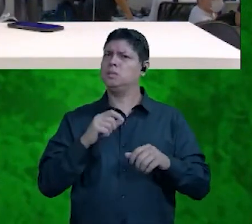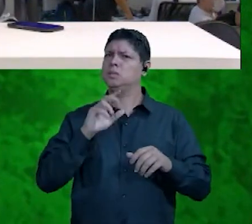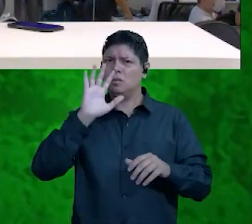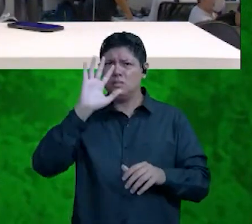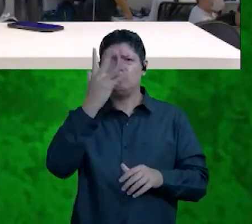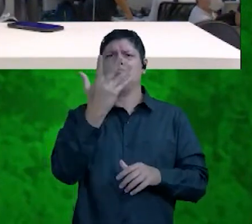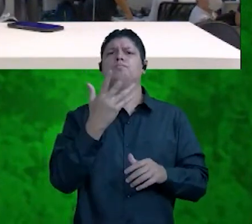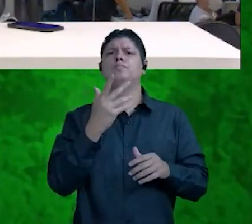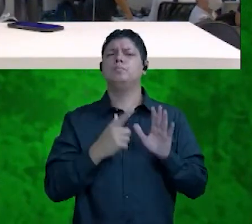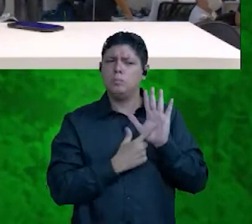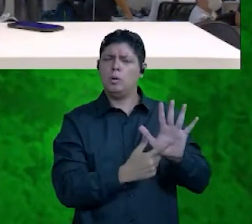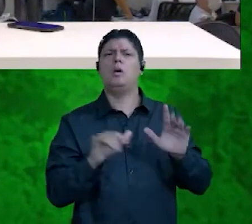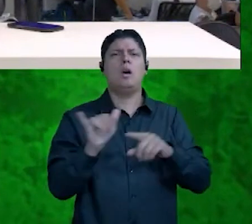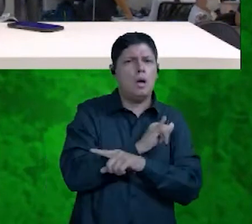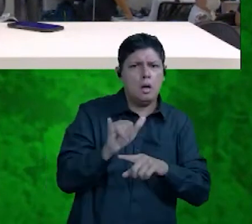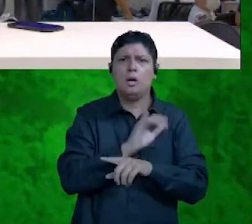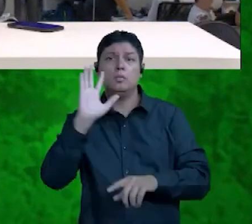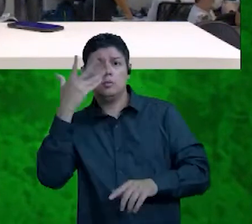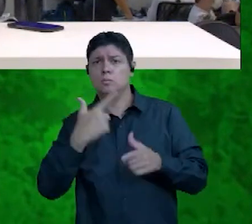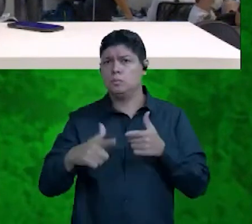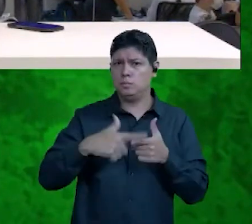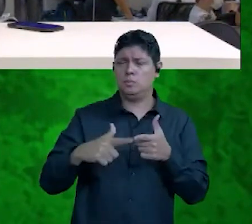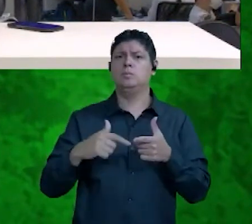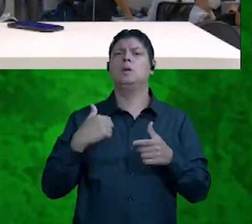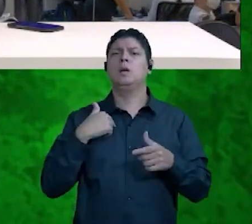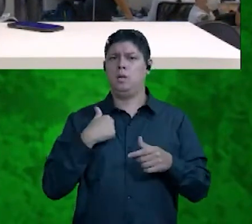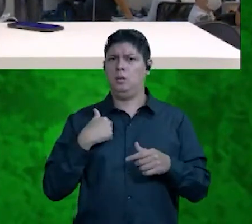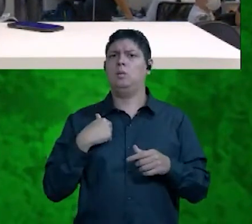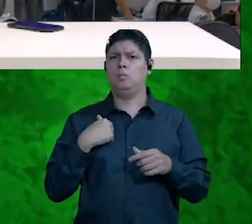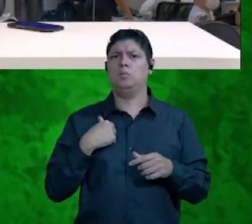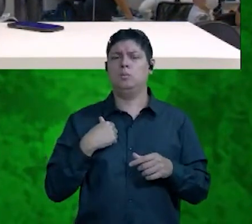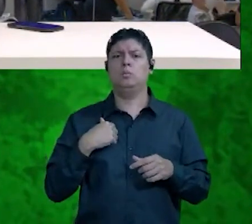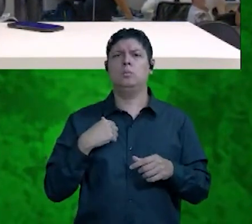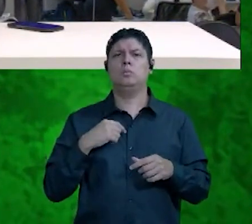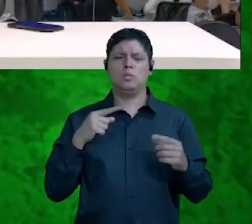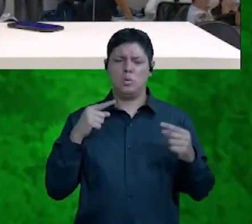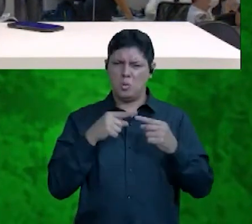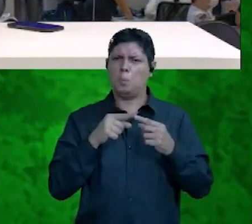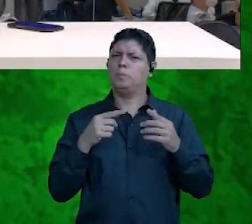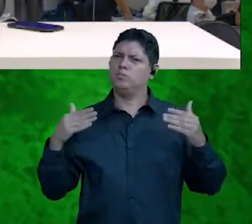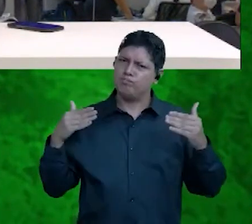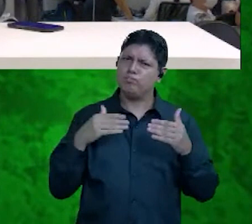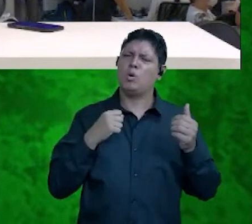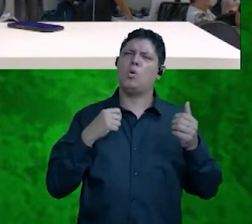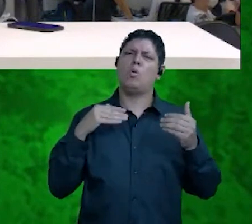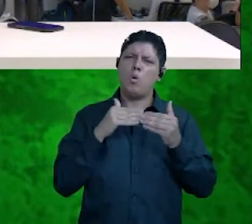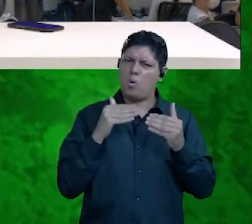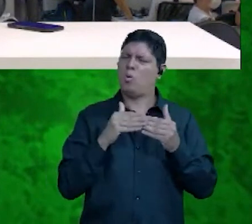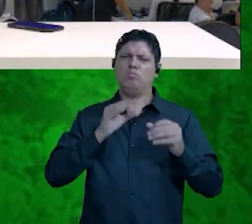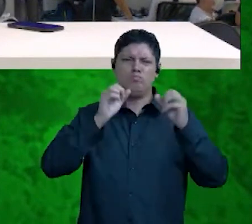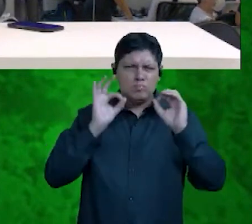visceral, sou contra a memória da ditadura brasileira, mas vamos ter clareza: os militares olhavam a Amazônia, né, o projeto Calha